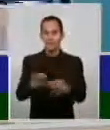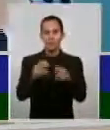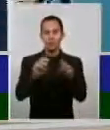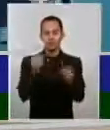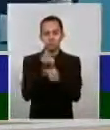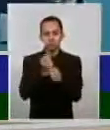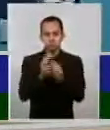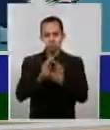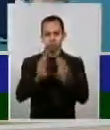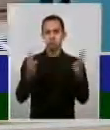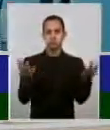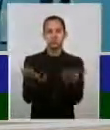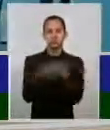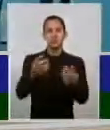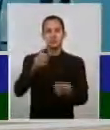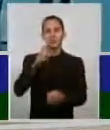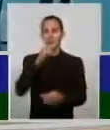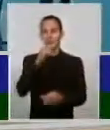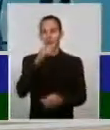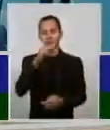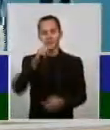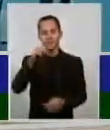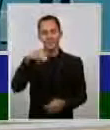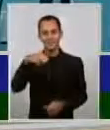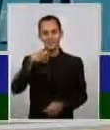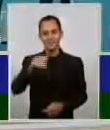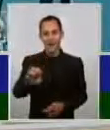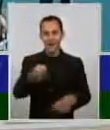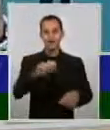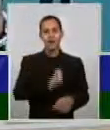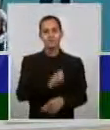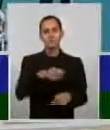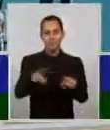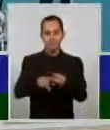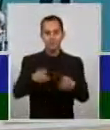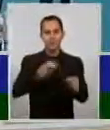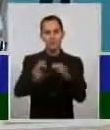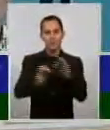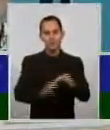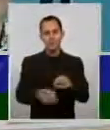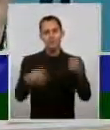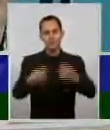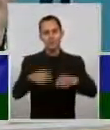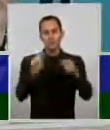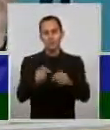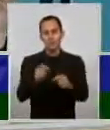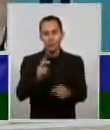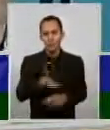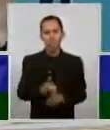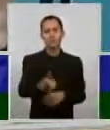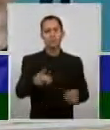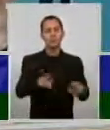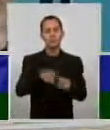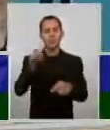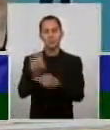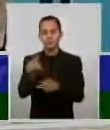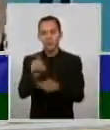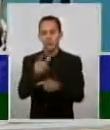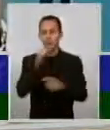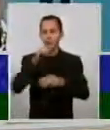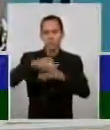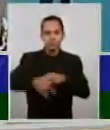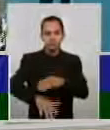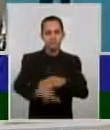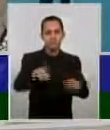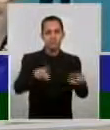cercou, o DEMAI participou de estudo da época. Então, realmente, é um projeto que precisa ser continuado, preservando as nossas